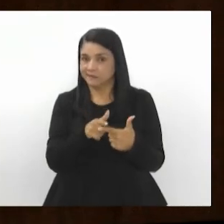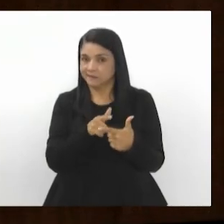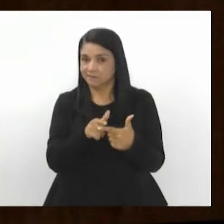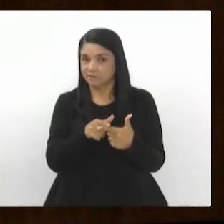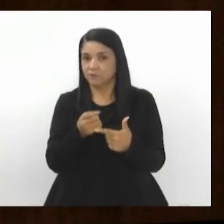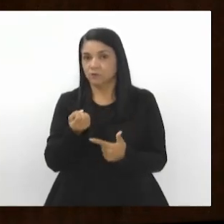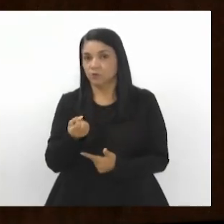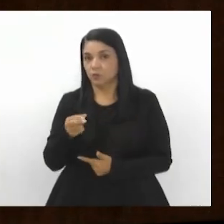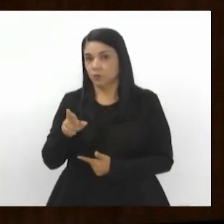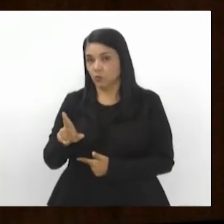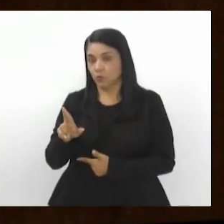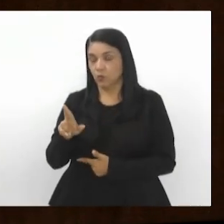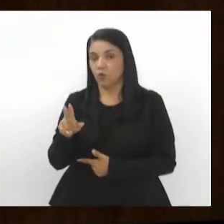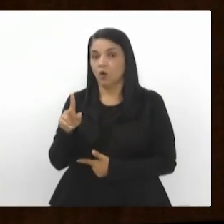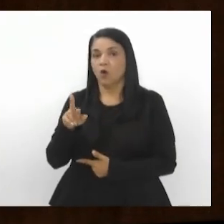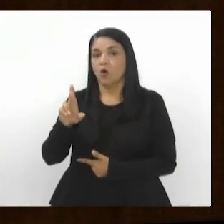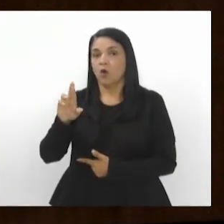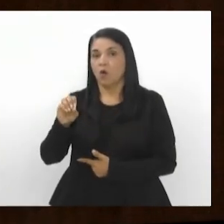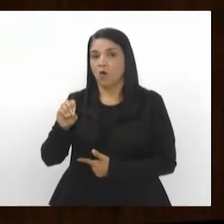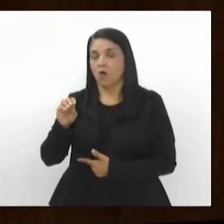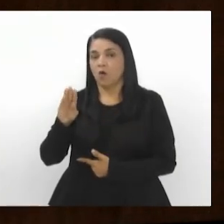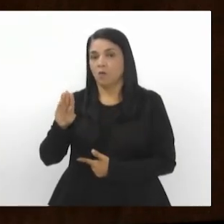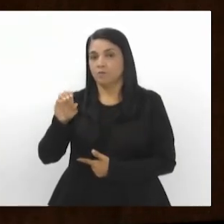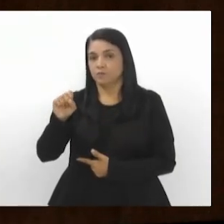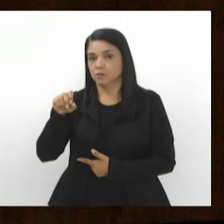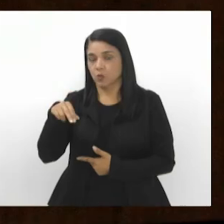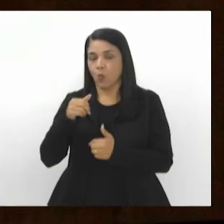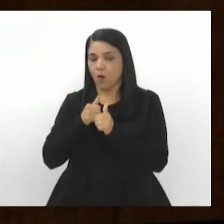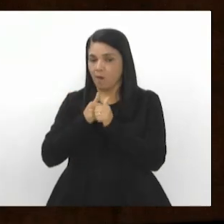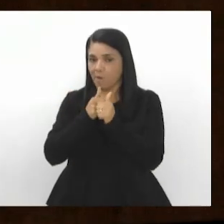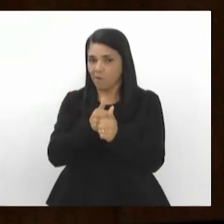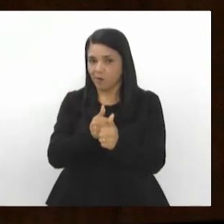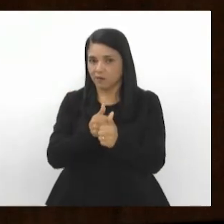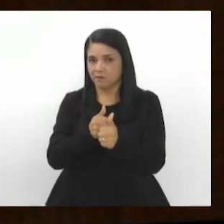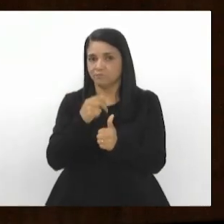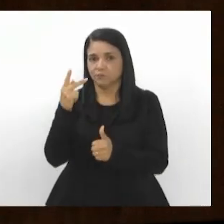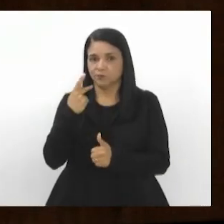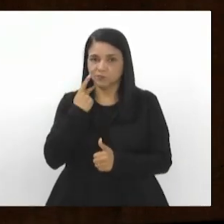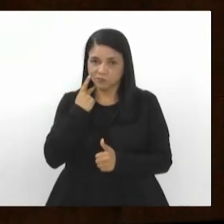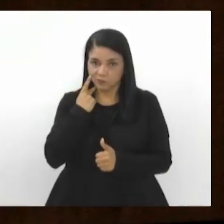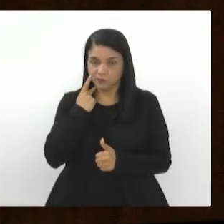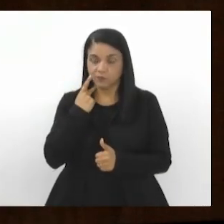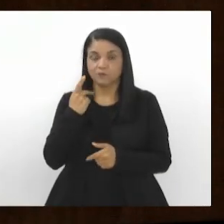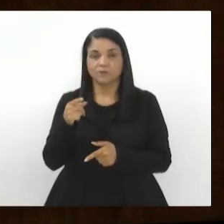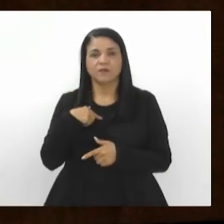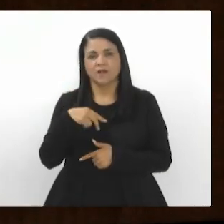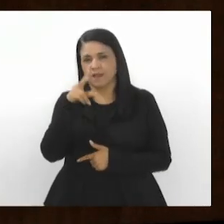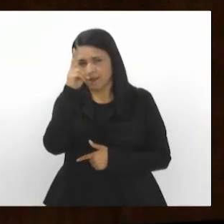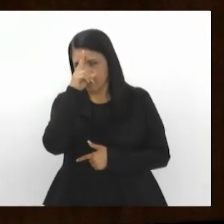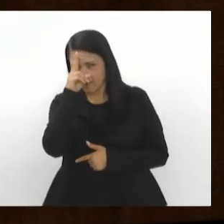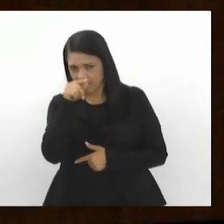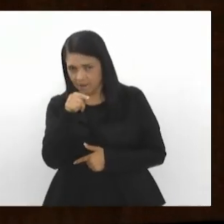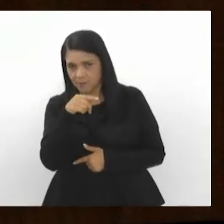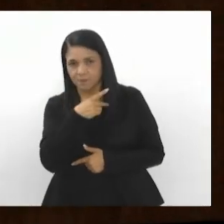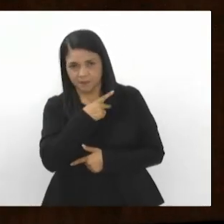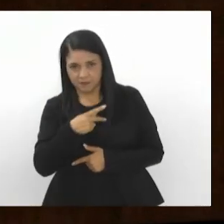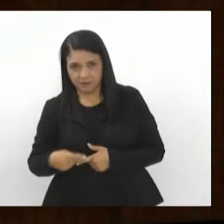doutor Robson está acompanhando. O senhor há de lembrar, senhor